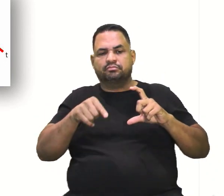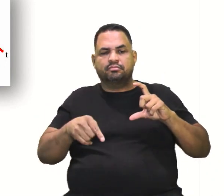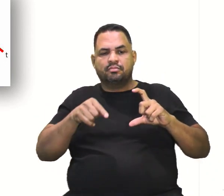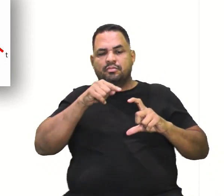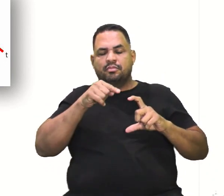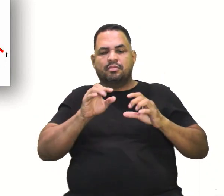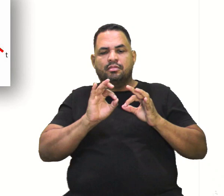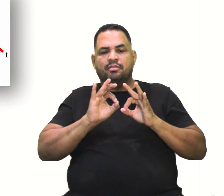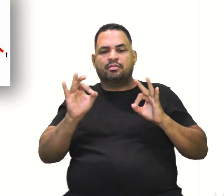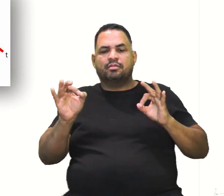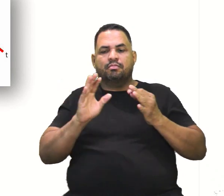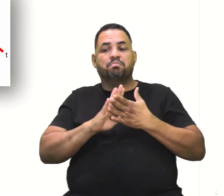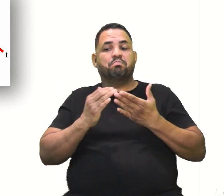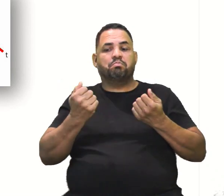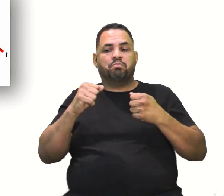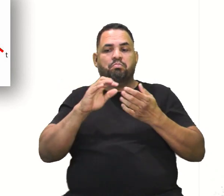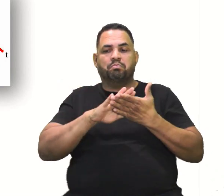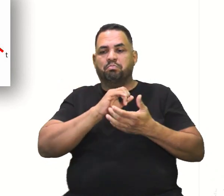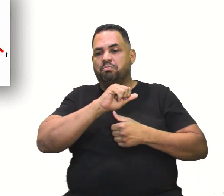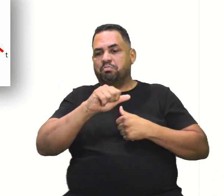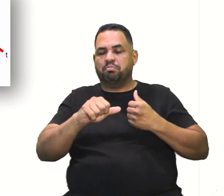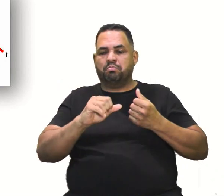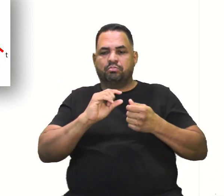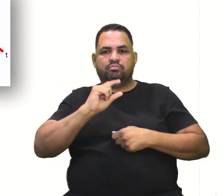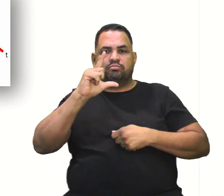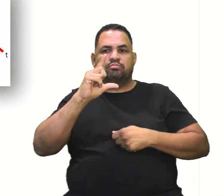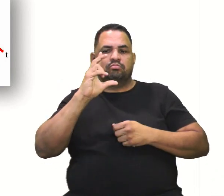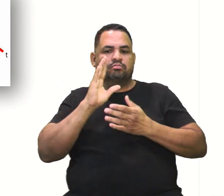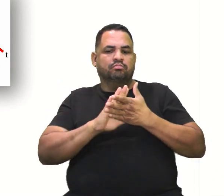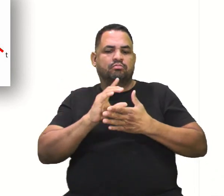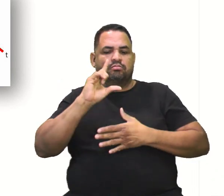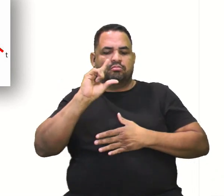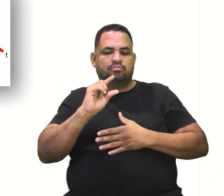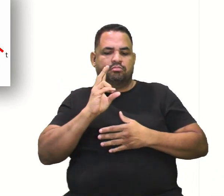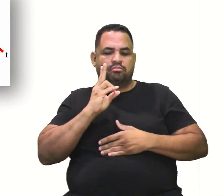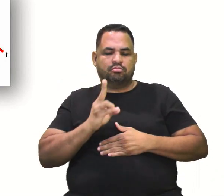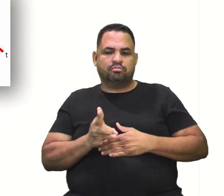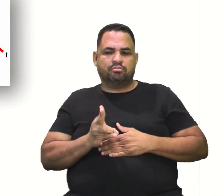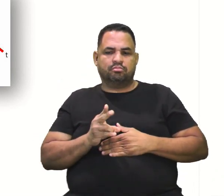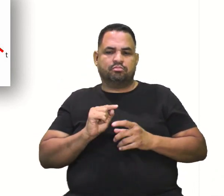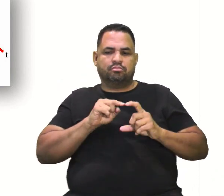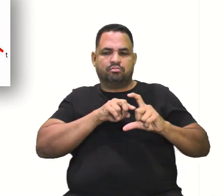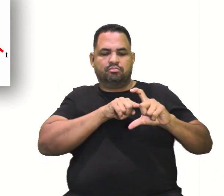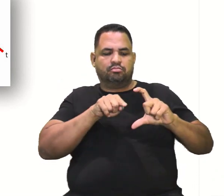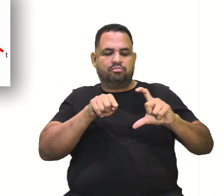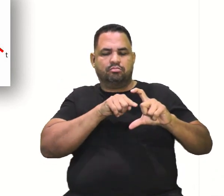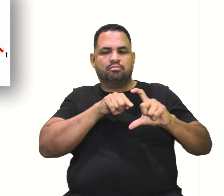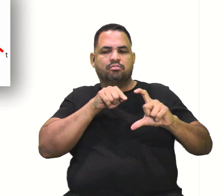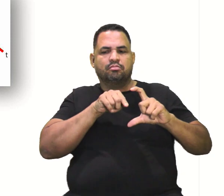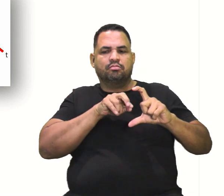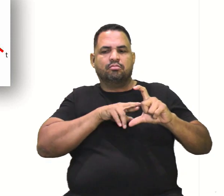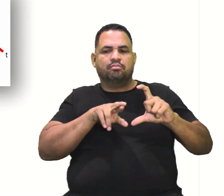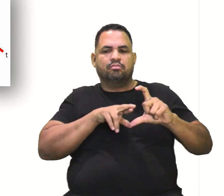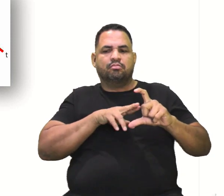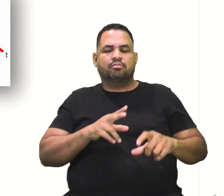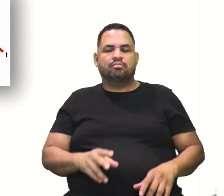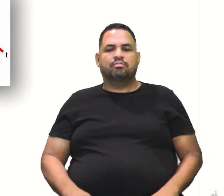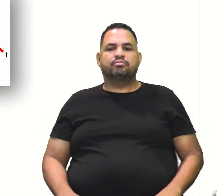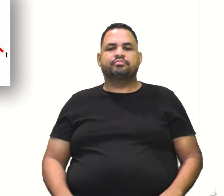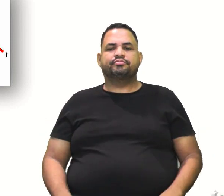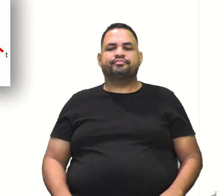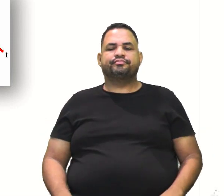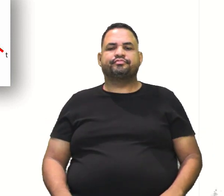distância da reta tangente pode variar, pode ser maior, igual ou menor que o raio. Certo?